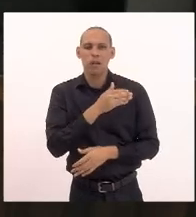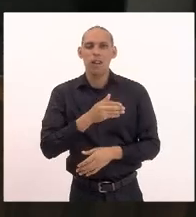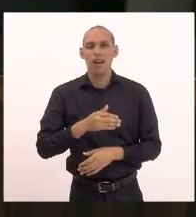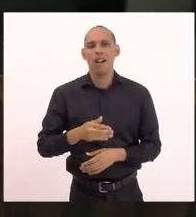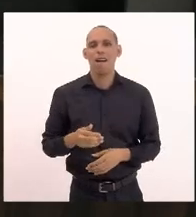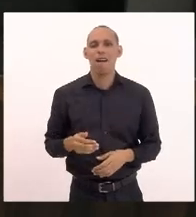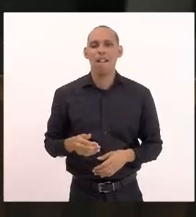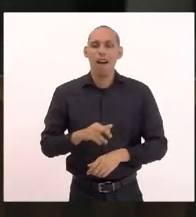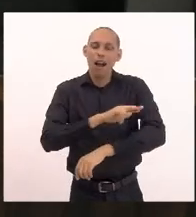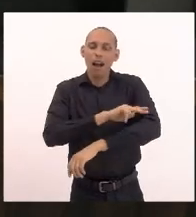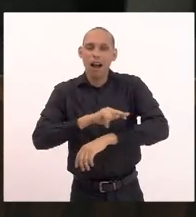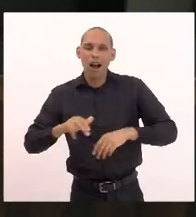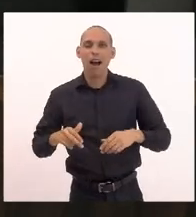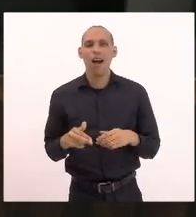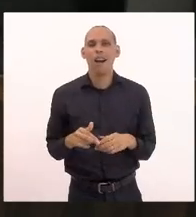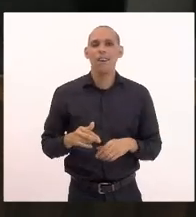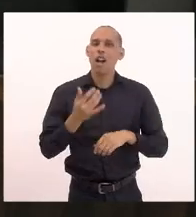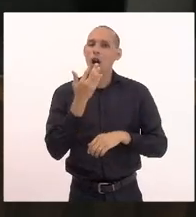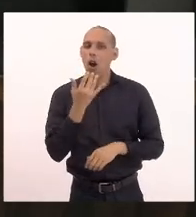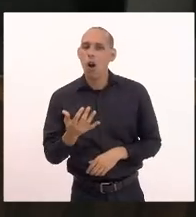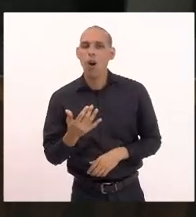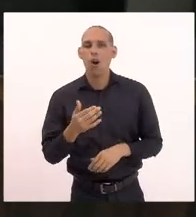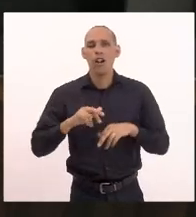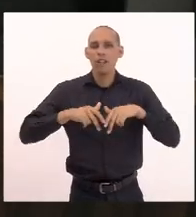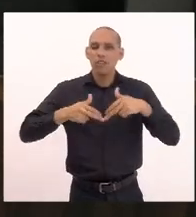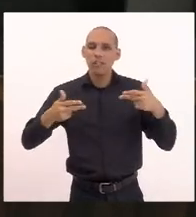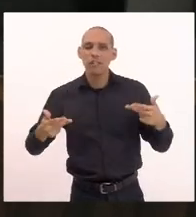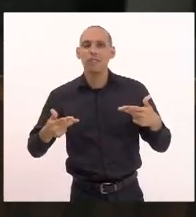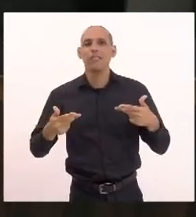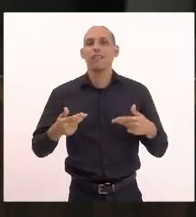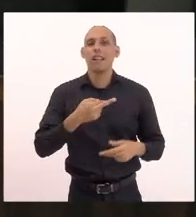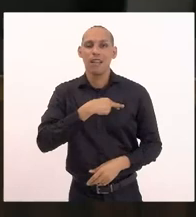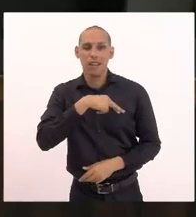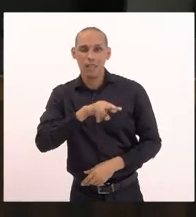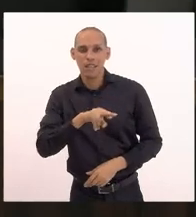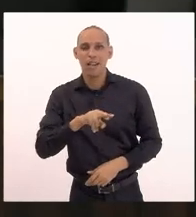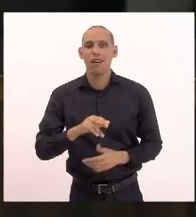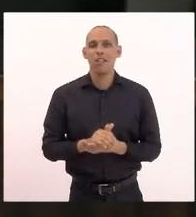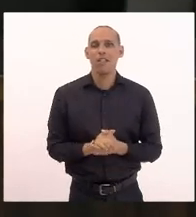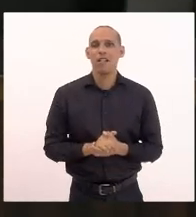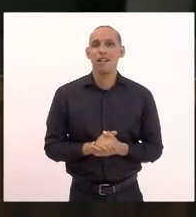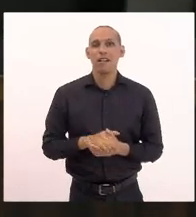Etnia, Religião e Procedência Nacional, deputado Carlos Mink.